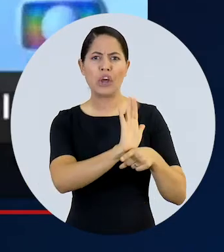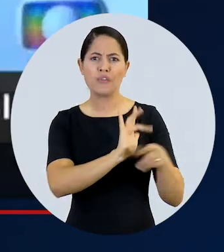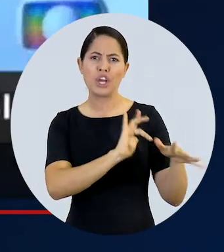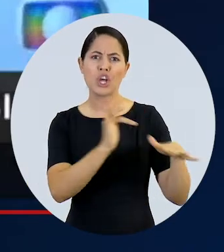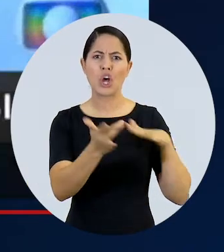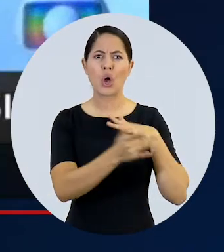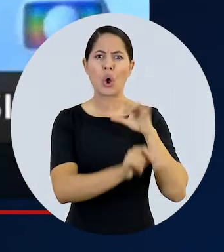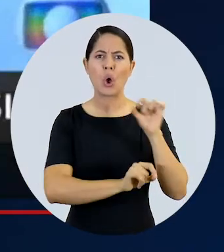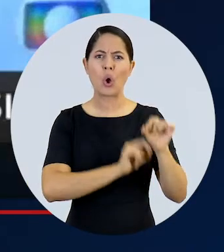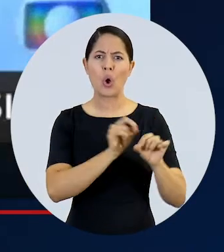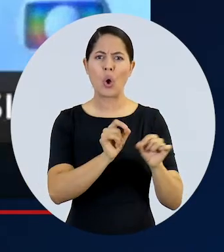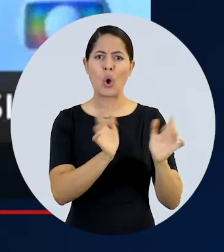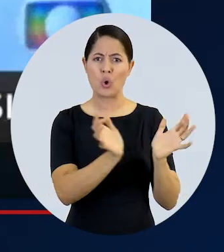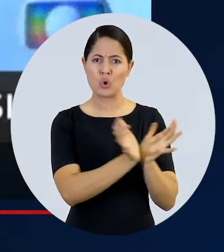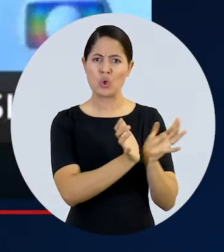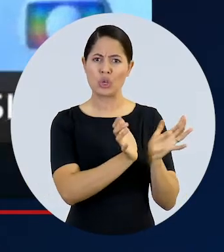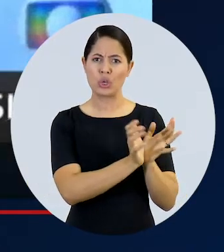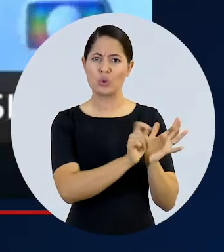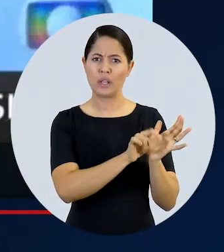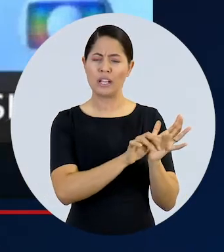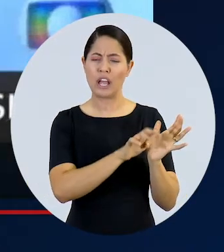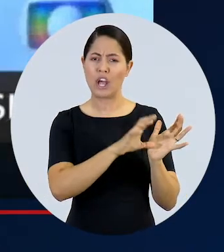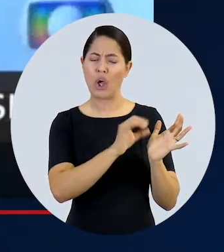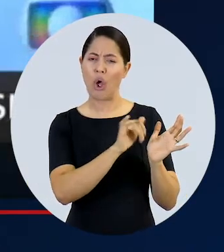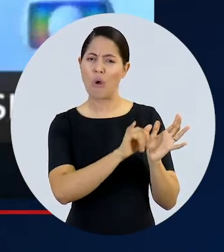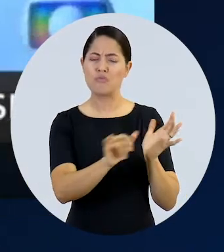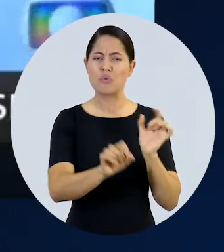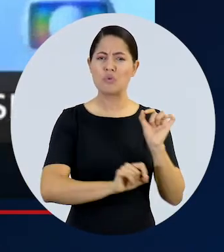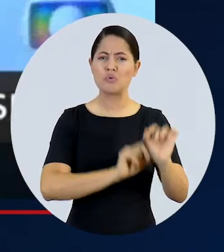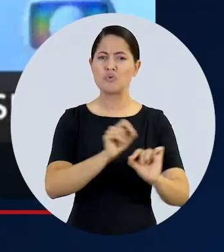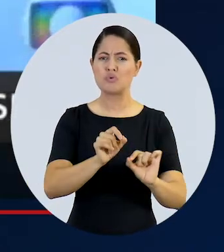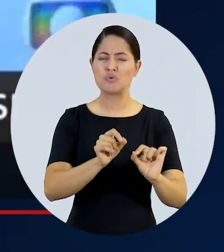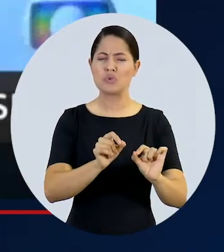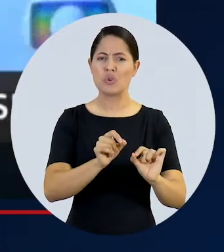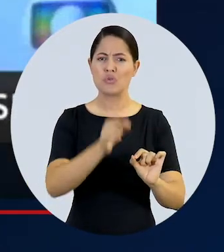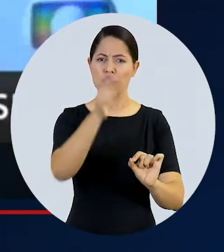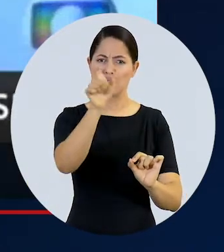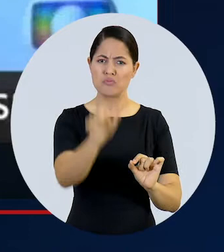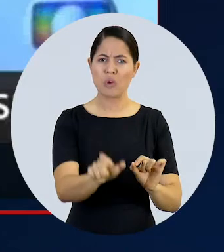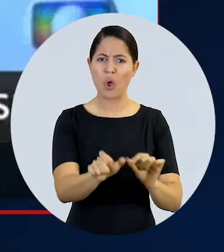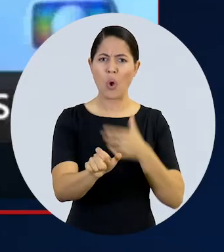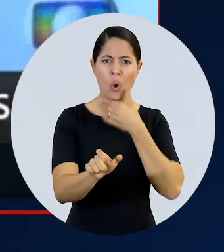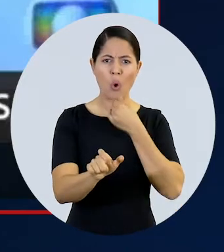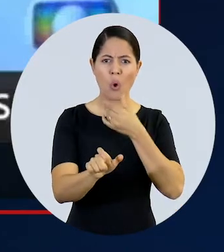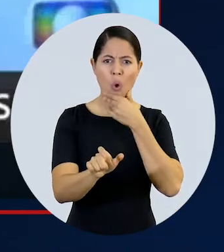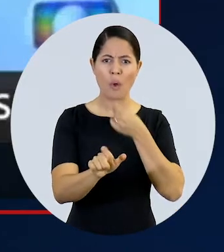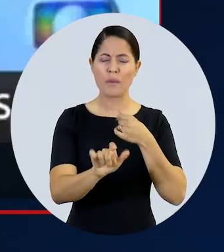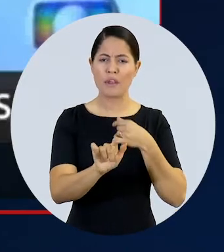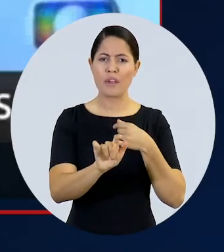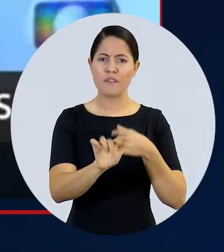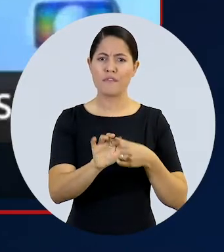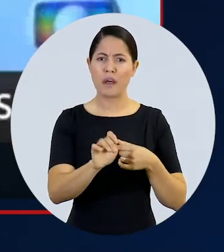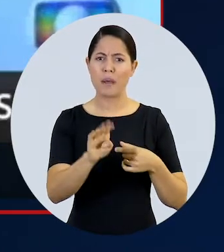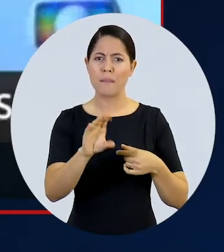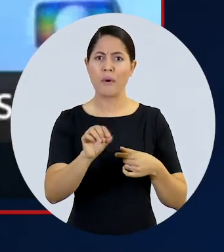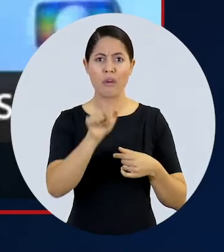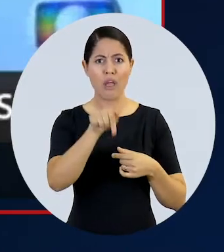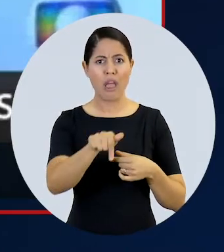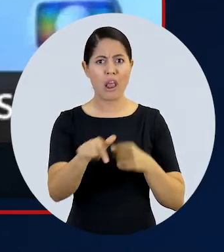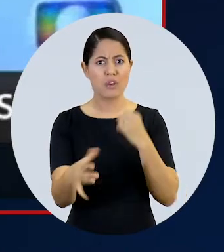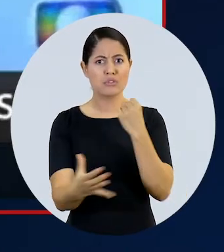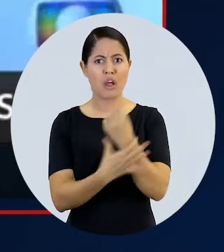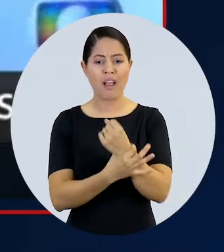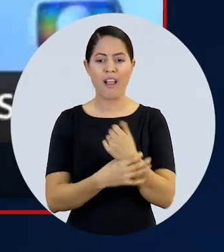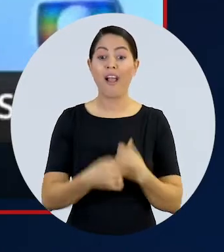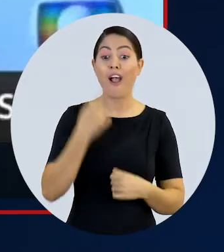publicado nas redes sociais, um torcedor do Atlético aparece dizendo para o Fábio Coutinho, de 42 anos, que é o